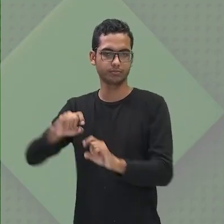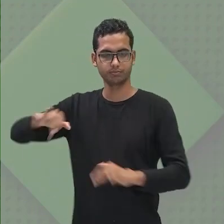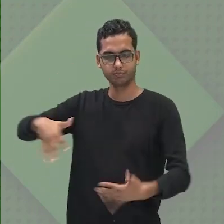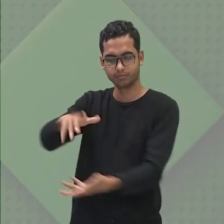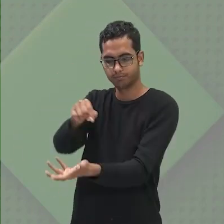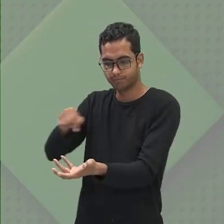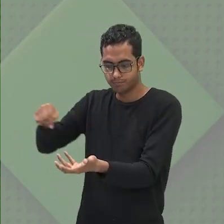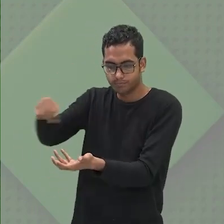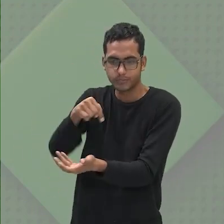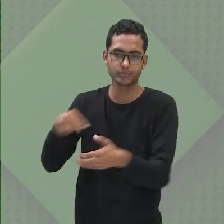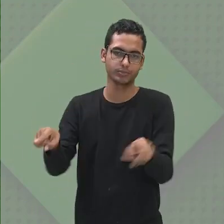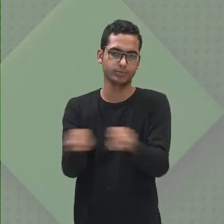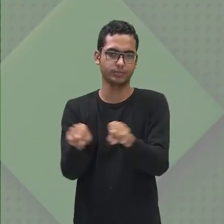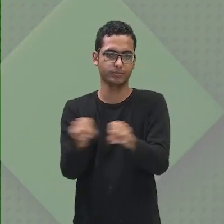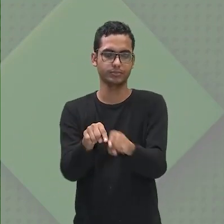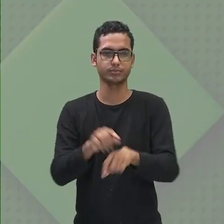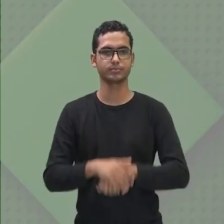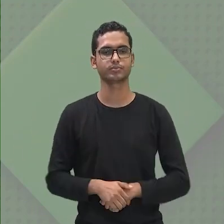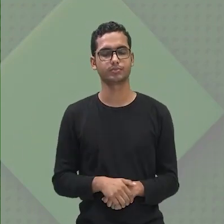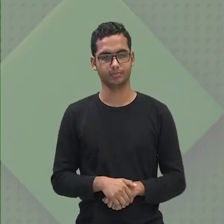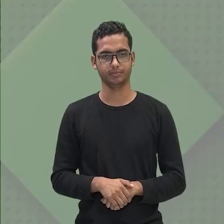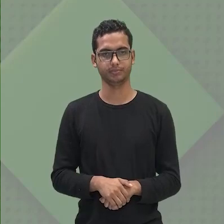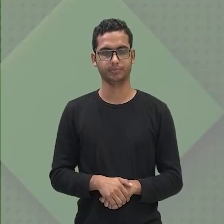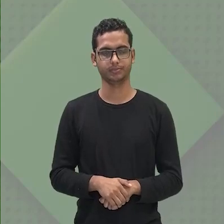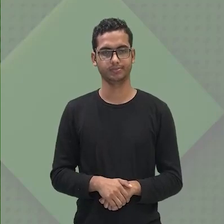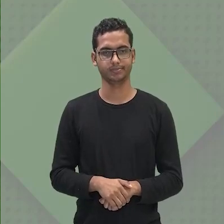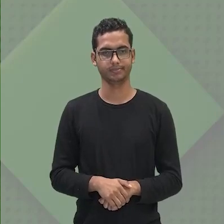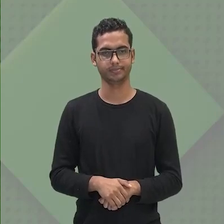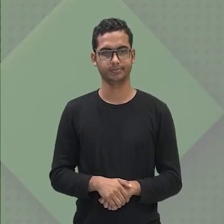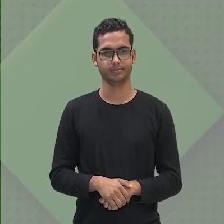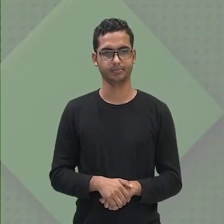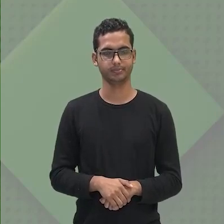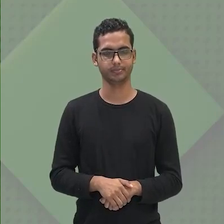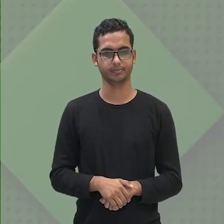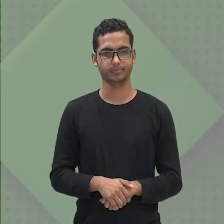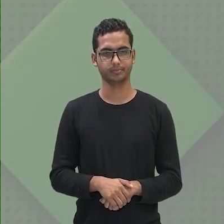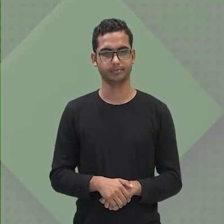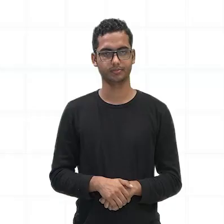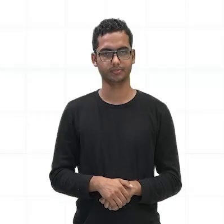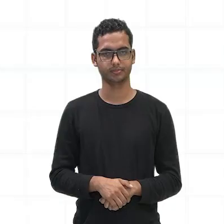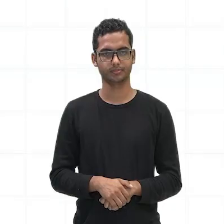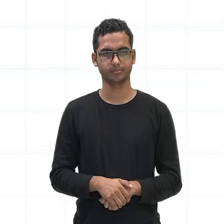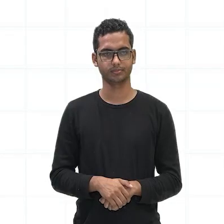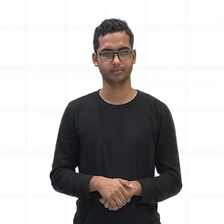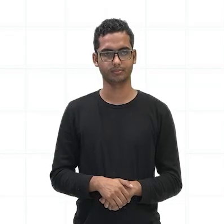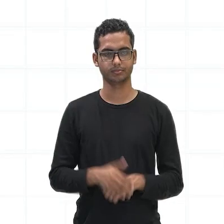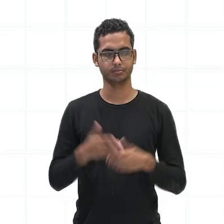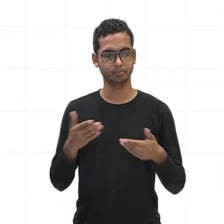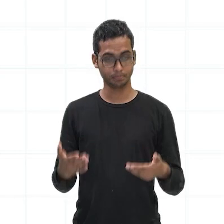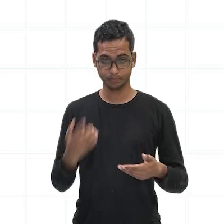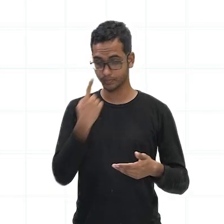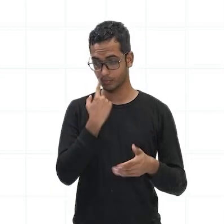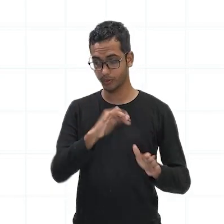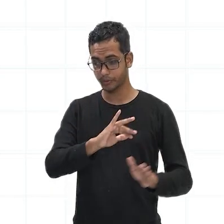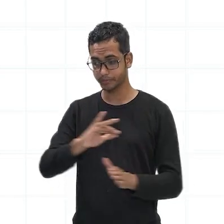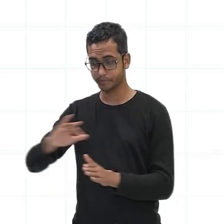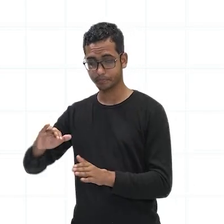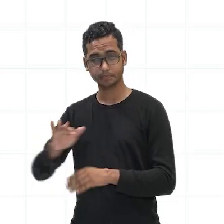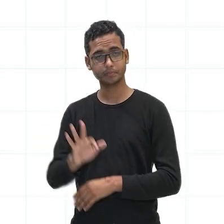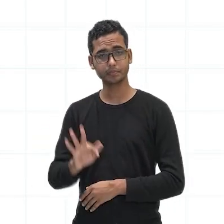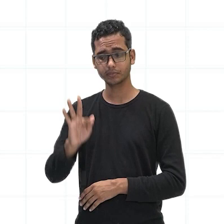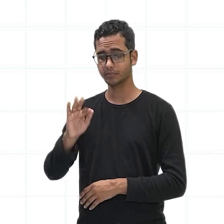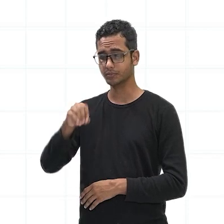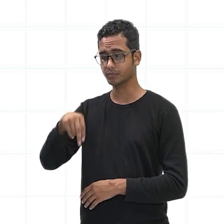envolvidos. E aí nós falamos dessas matérias-primas, né, que vão ser fontes de energia, vamos observar um pouco mais sobre elas.